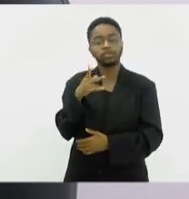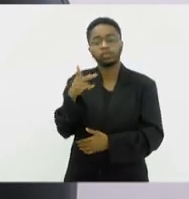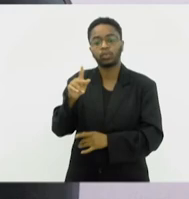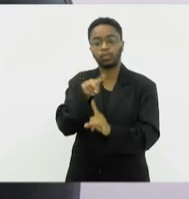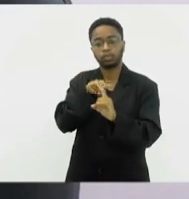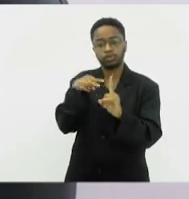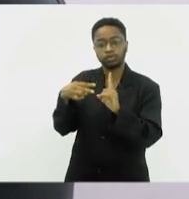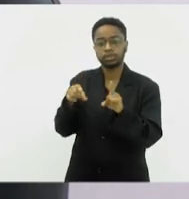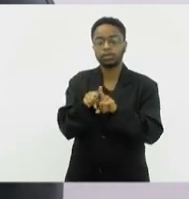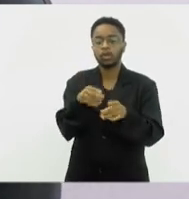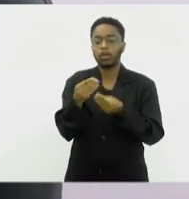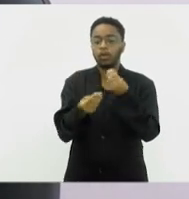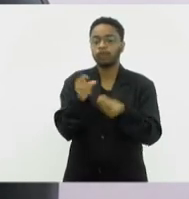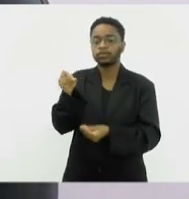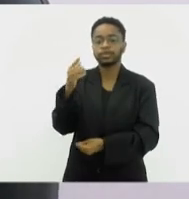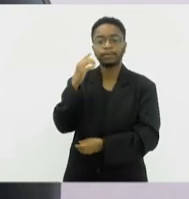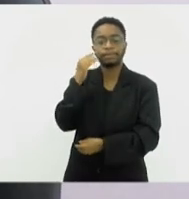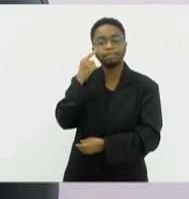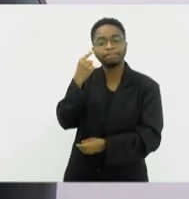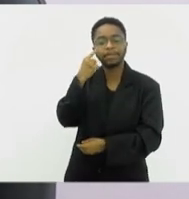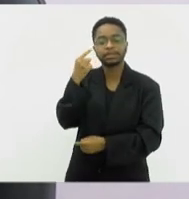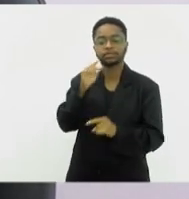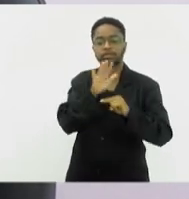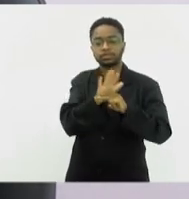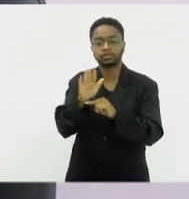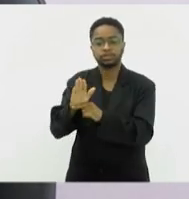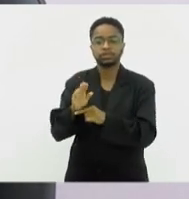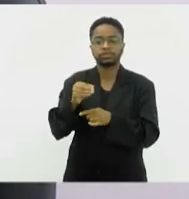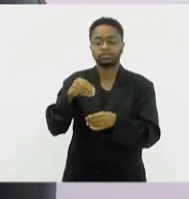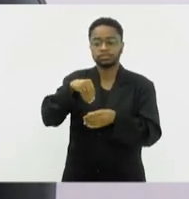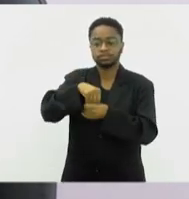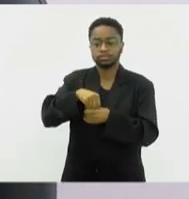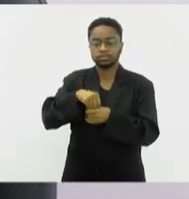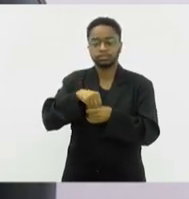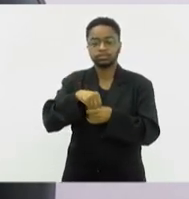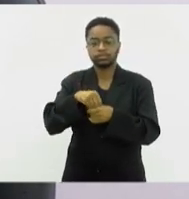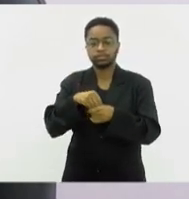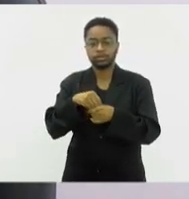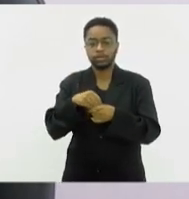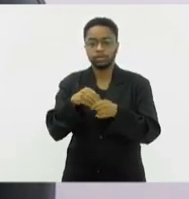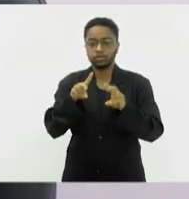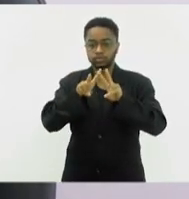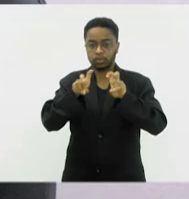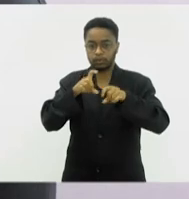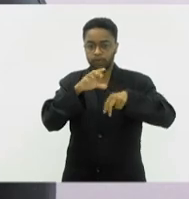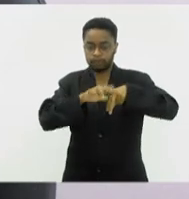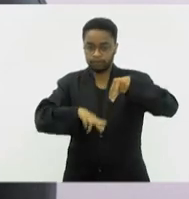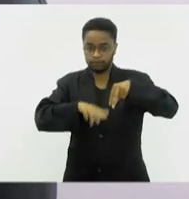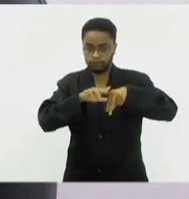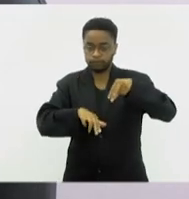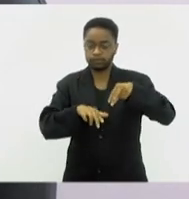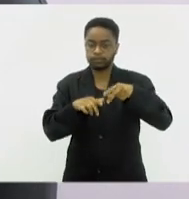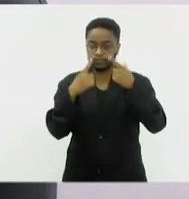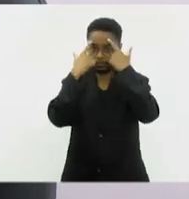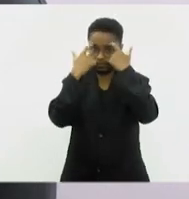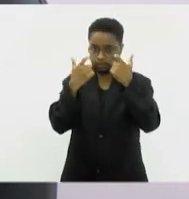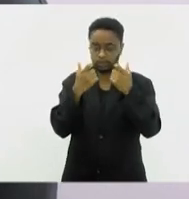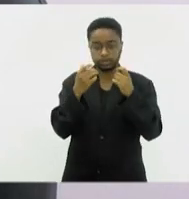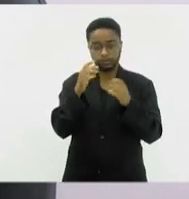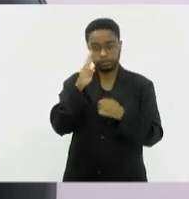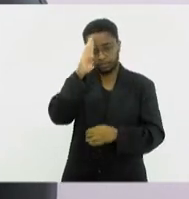a senhorita pensa em contribuir dentro do mecanismo em relação à violência de gênero, especialmente para as